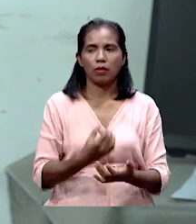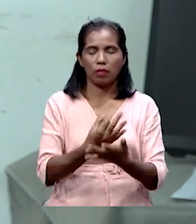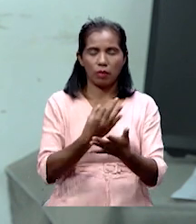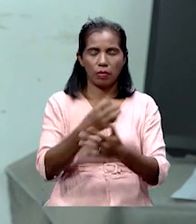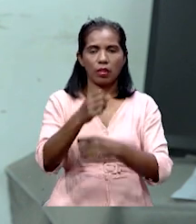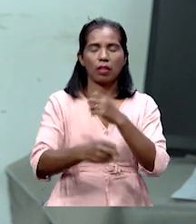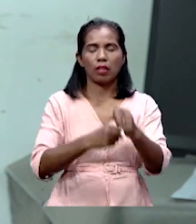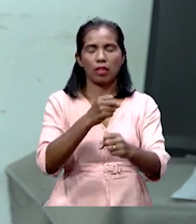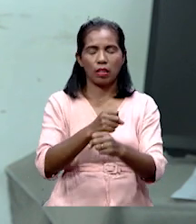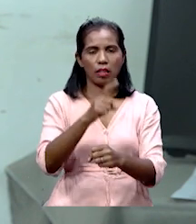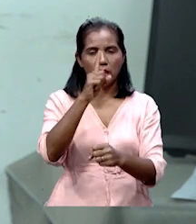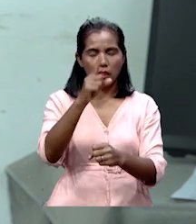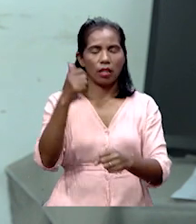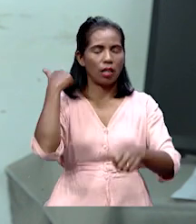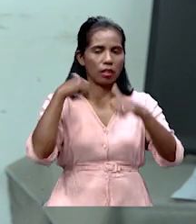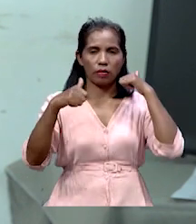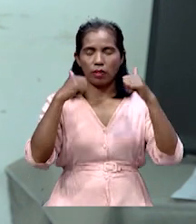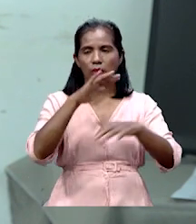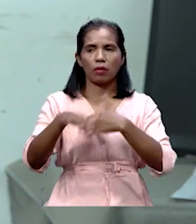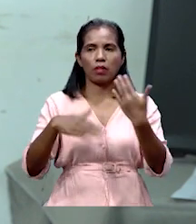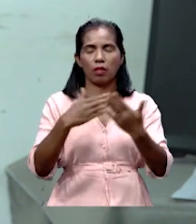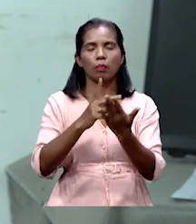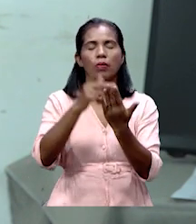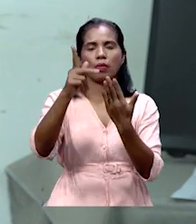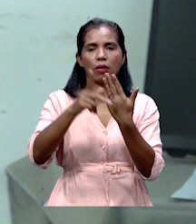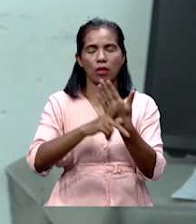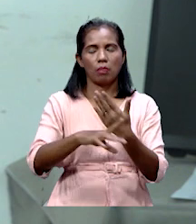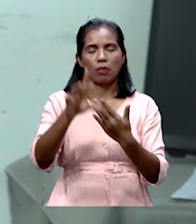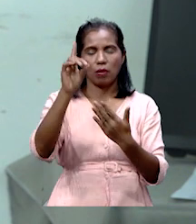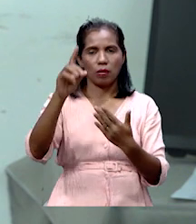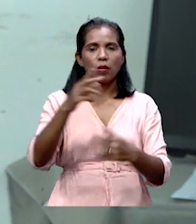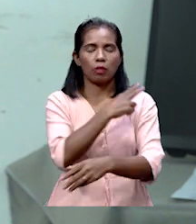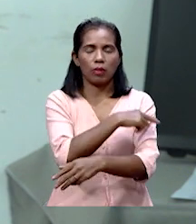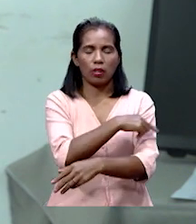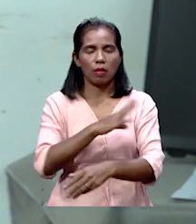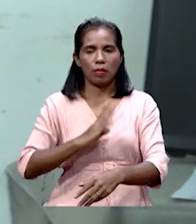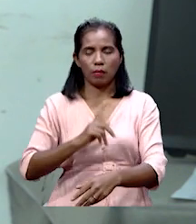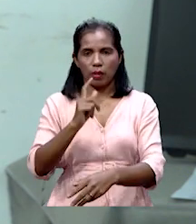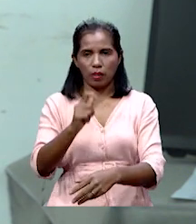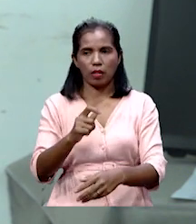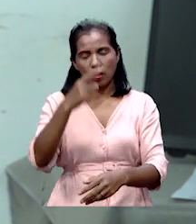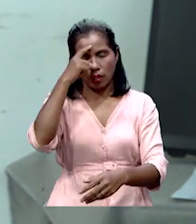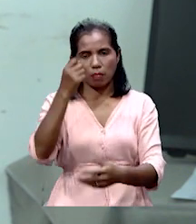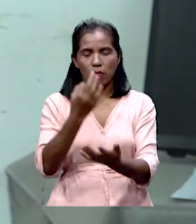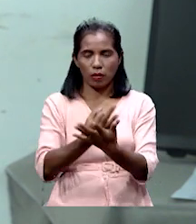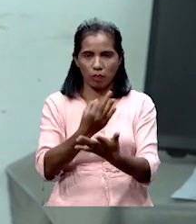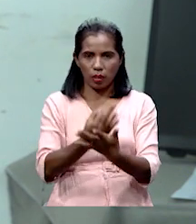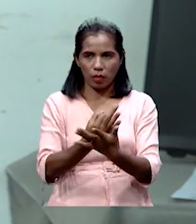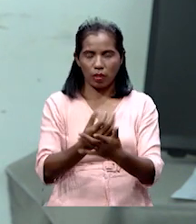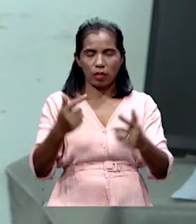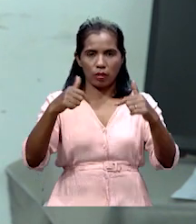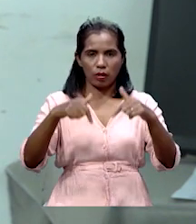atina ide hi aktividade tomak e programa walu nebe hi klinik wal pite halau mabe tamba orsamento ne mai